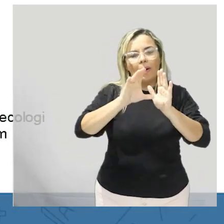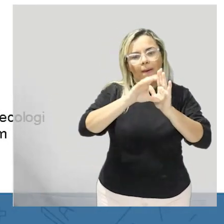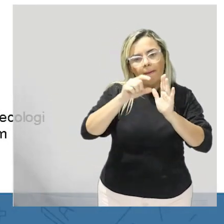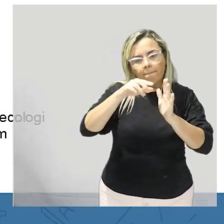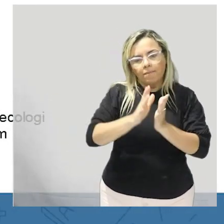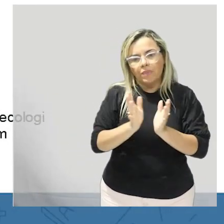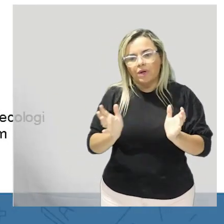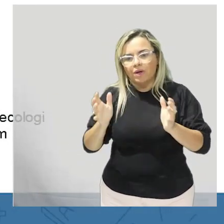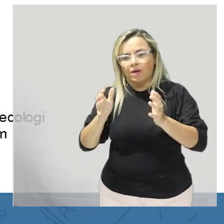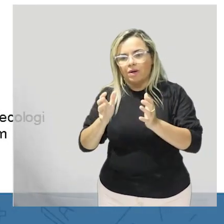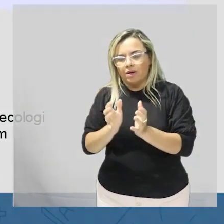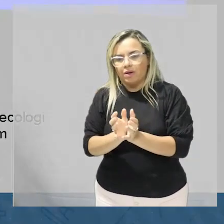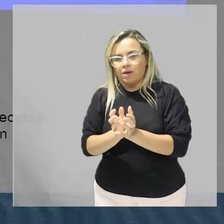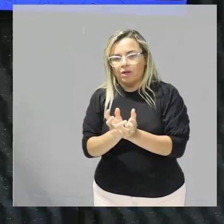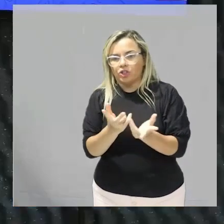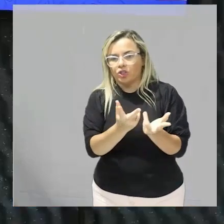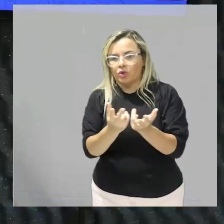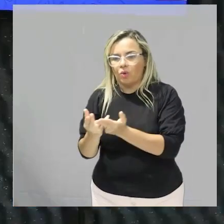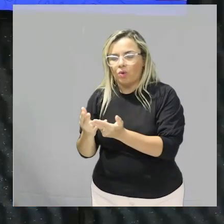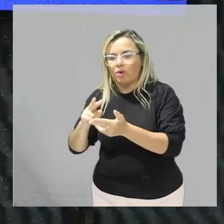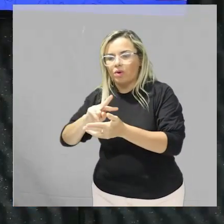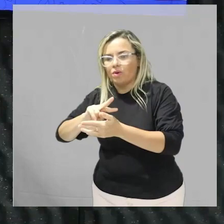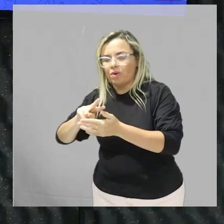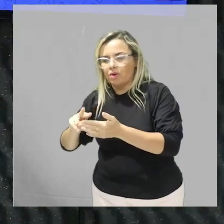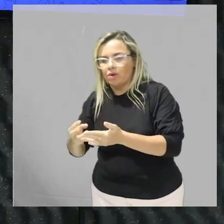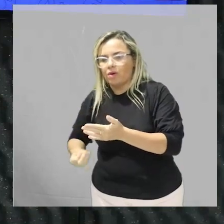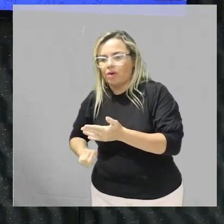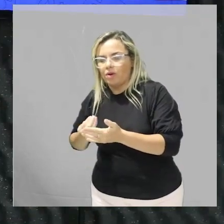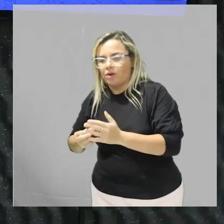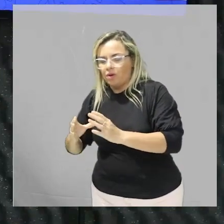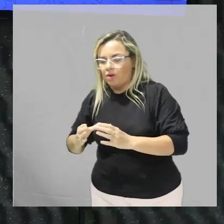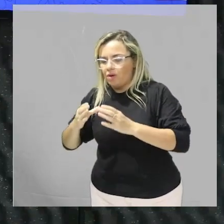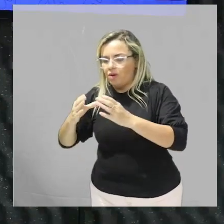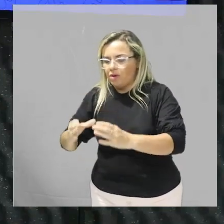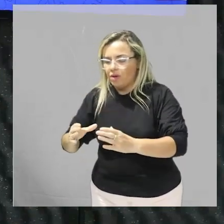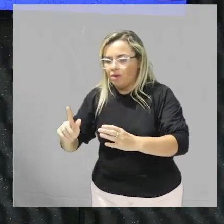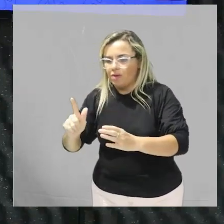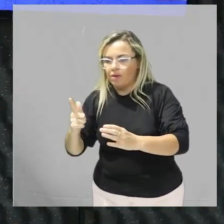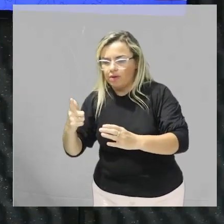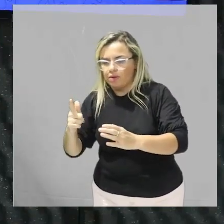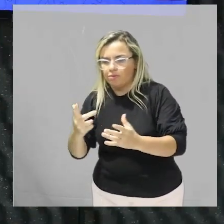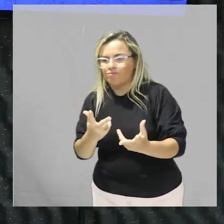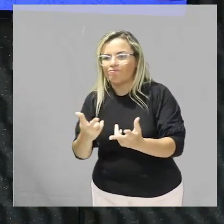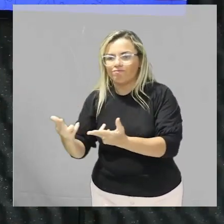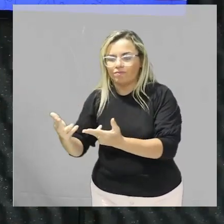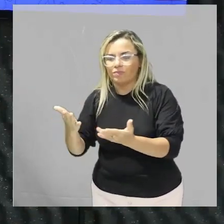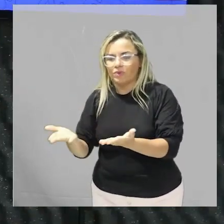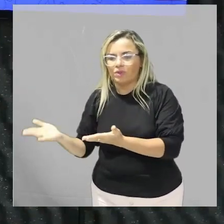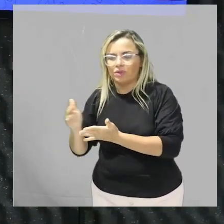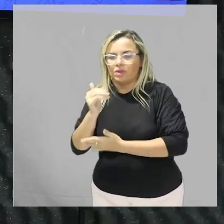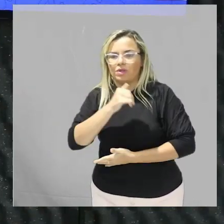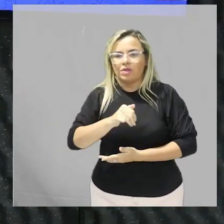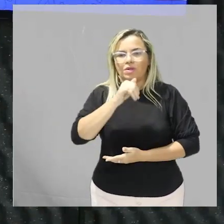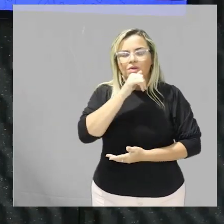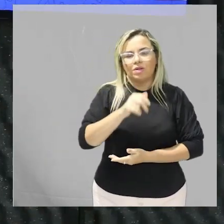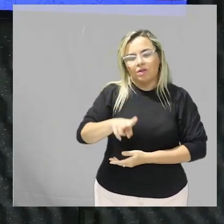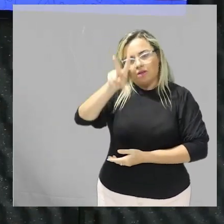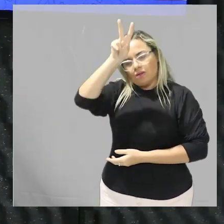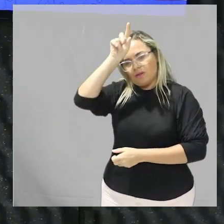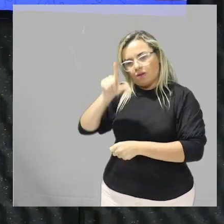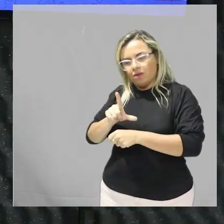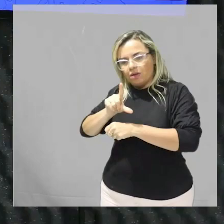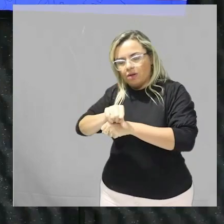de indivíduos da mesma espécie que vive no mesmo espaço geográfico. Aí é o exemplo de um conjunto de formigas,